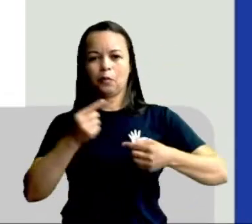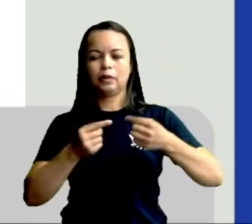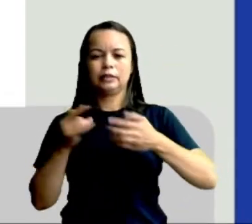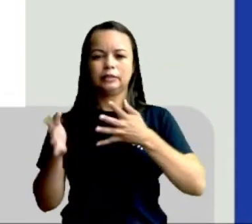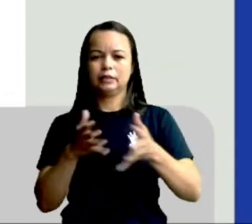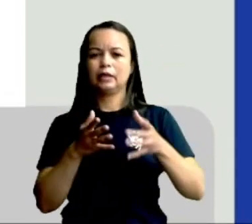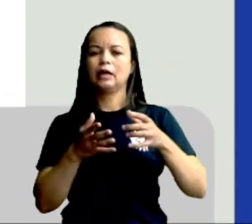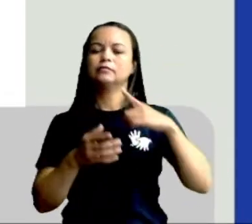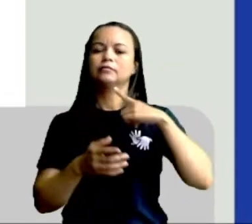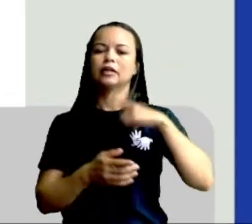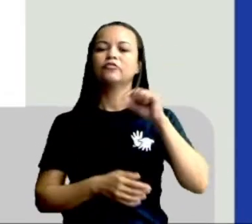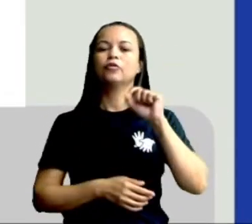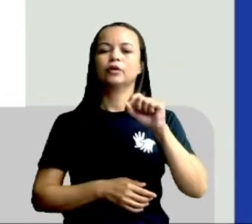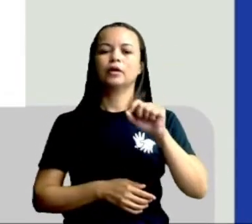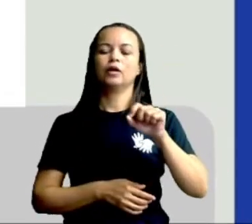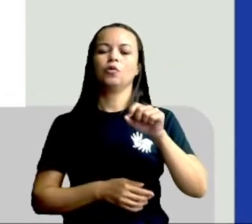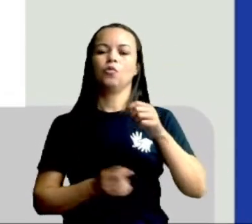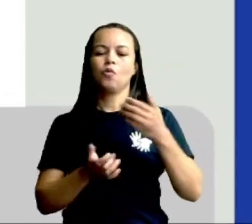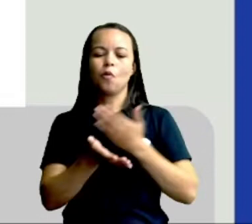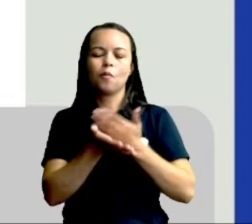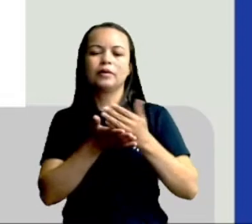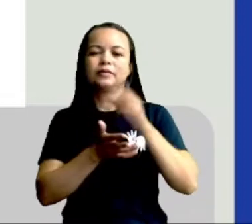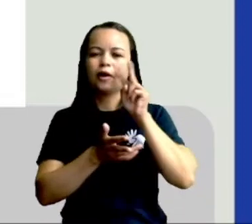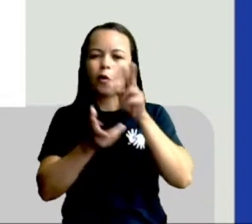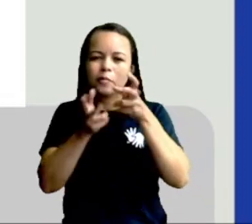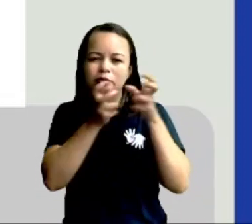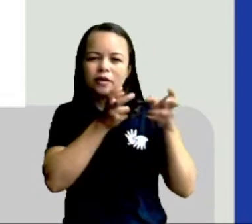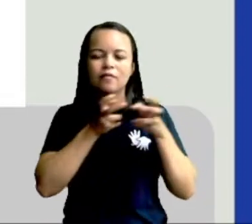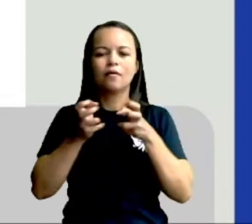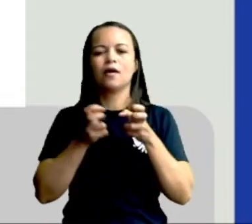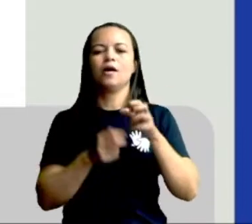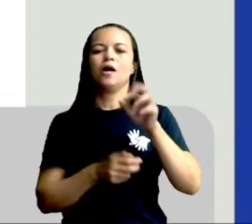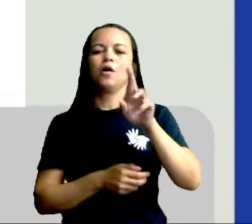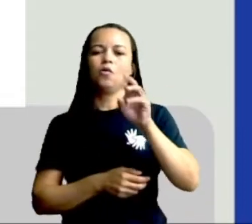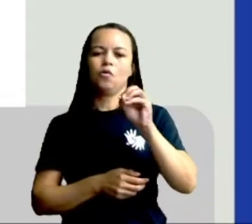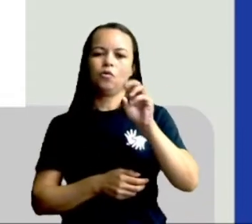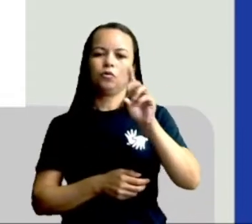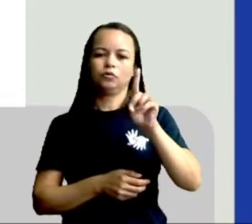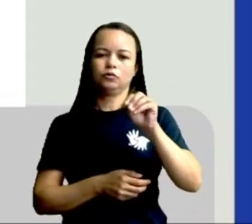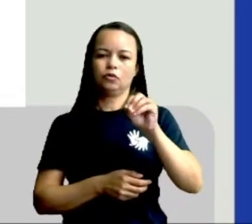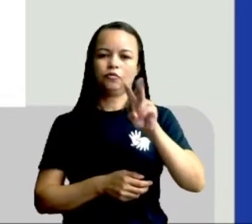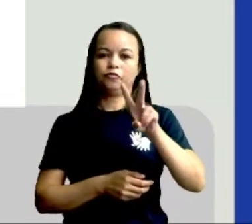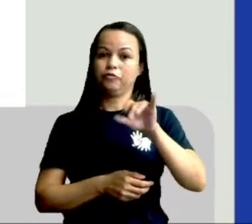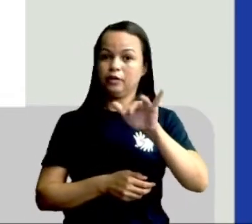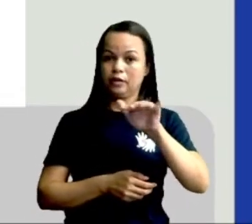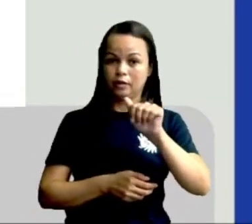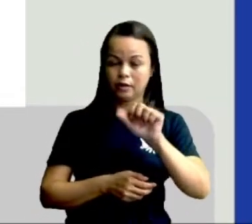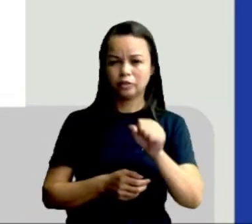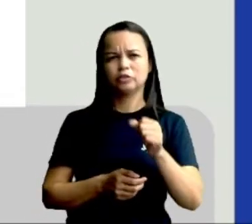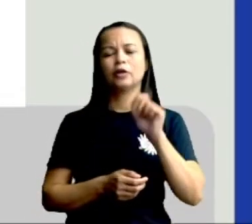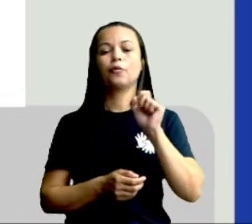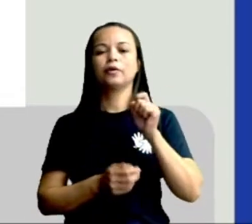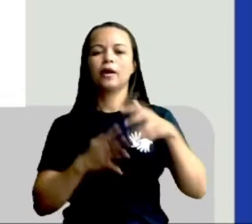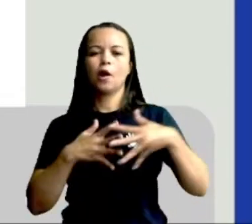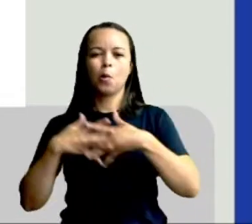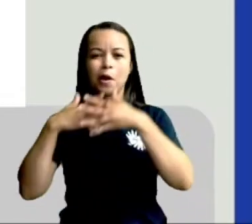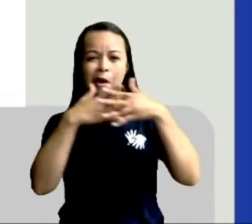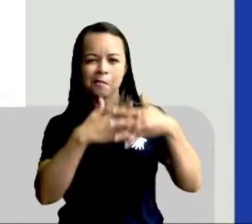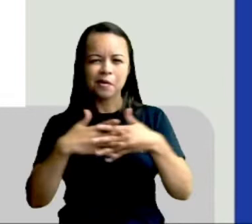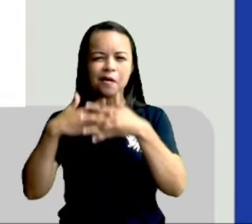setor rodoviário. Ou seja, começaram a ver a questão das rodovias, os caminhões,